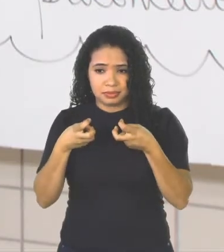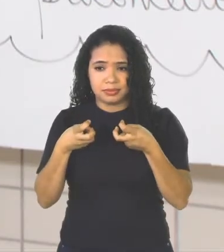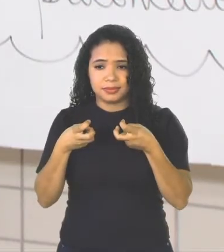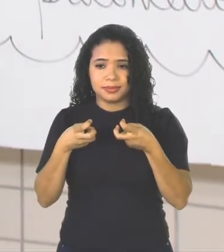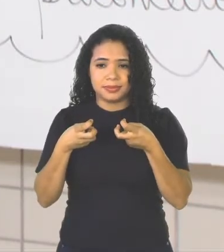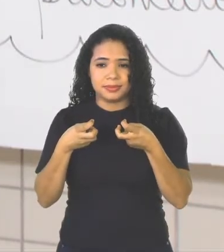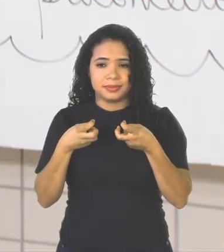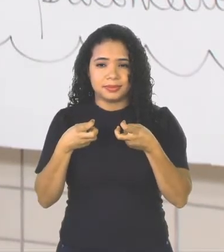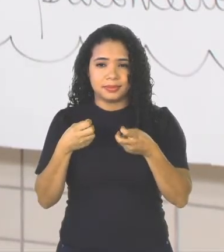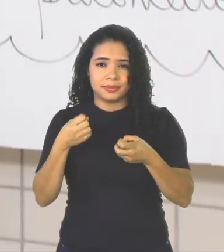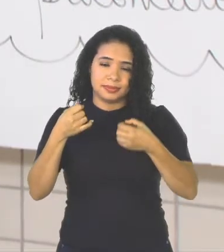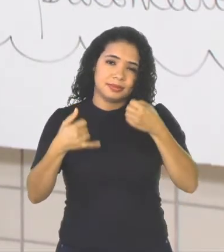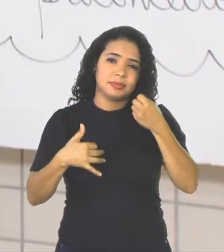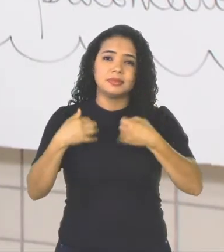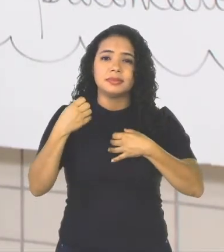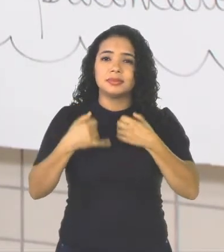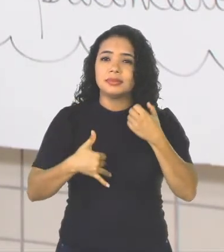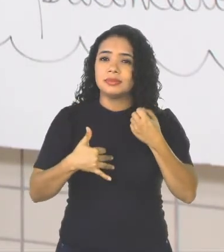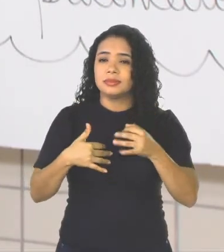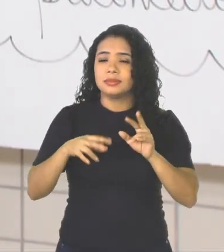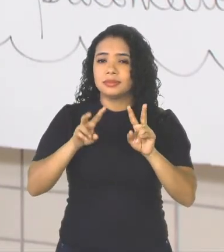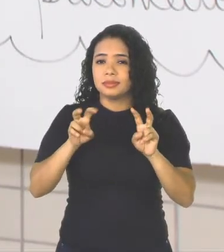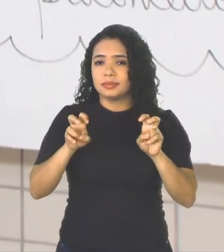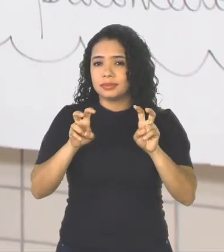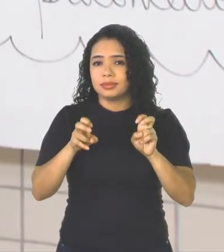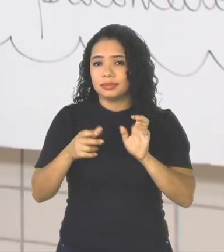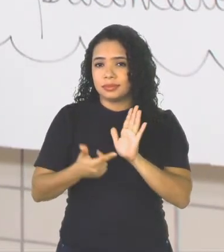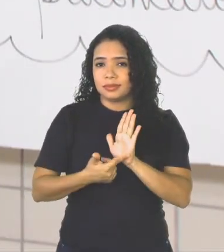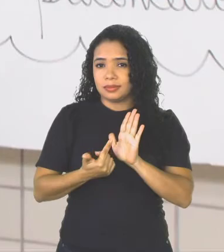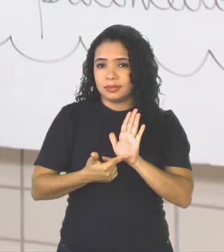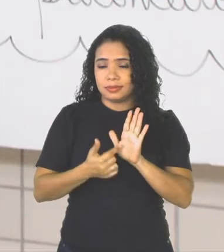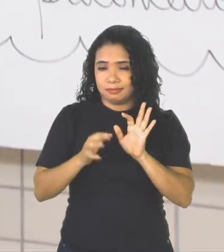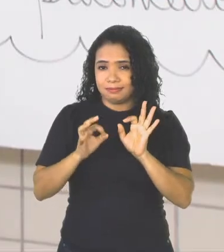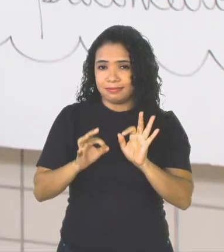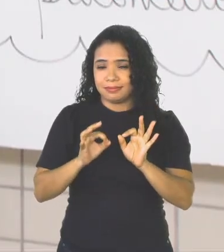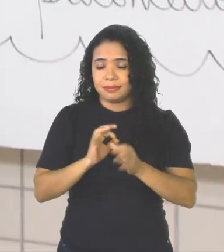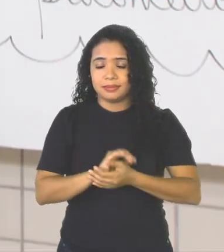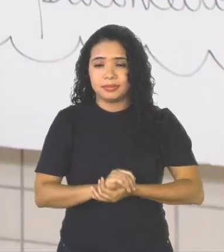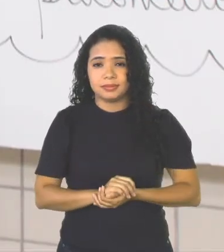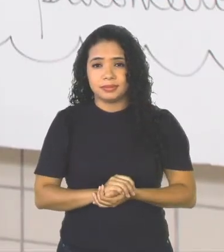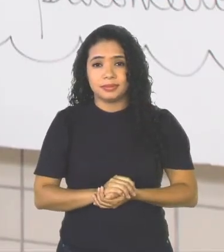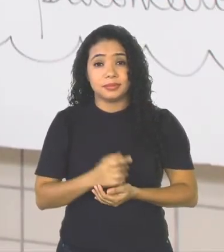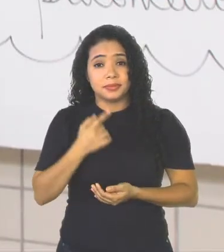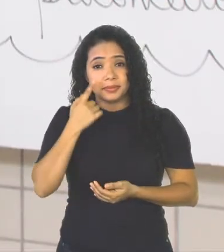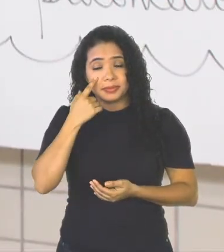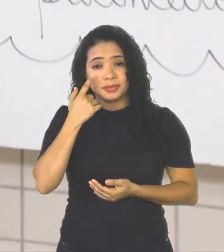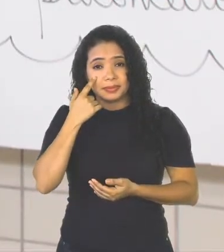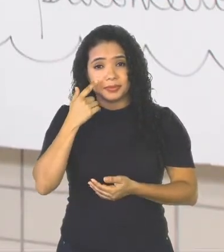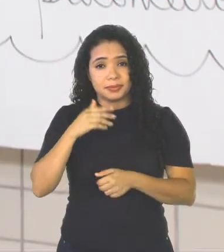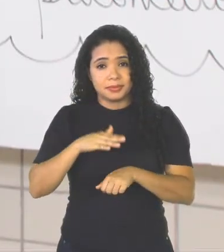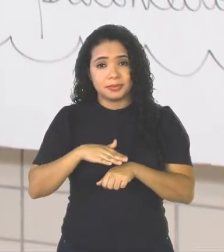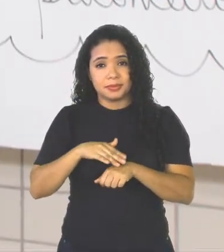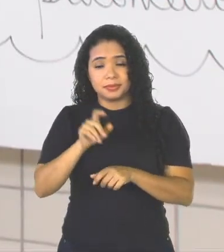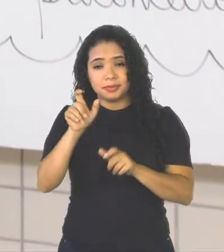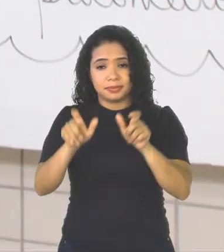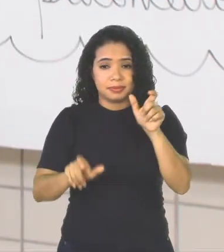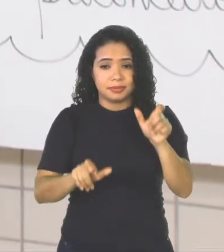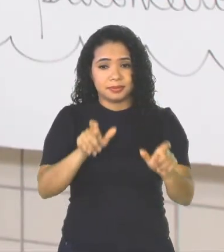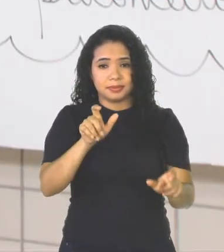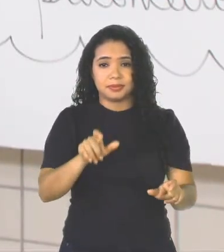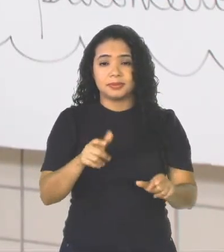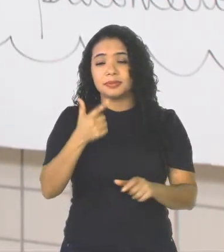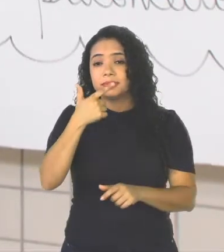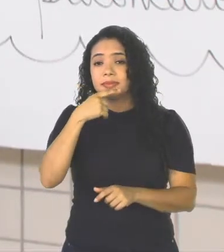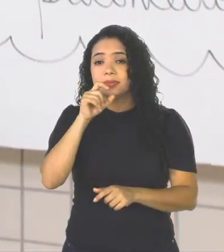fica a explicação, né, do pouquinho do título desse livro, certo? Então, vamos conhecer um pouquinho sobre as personagens, quem são